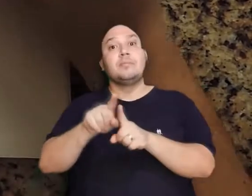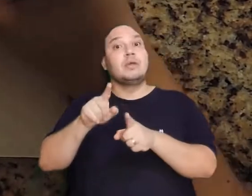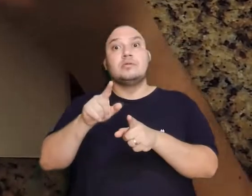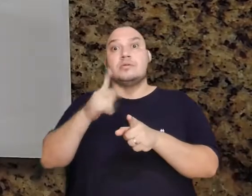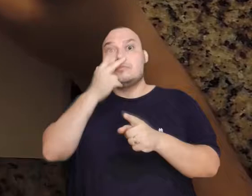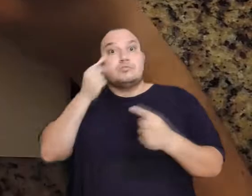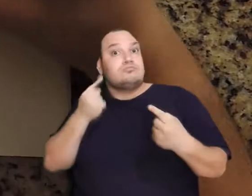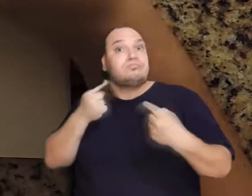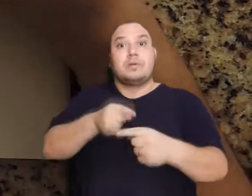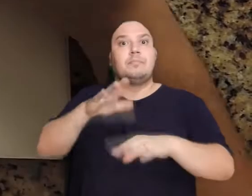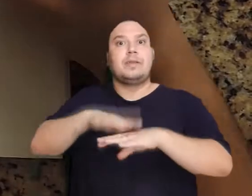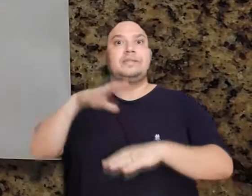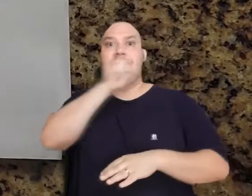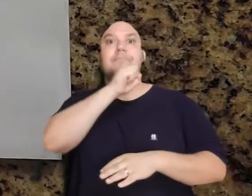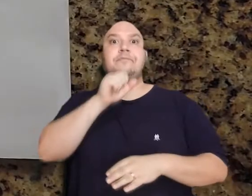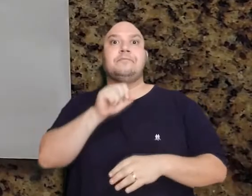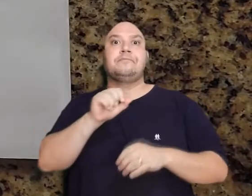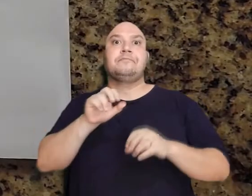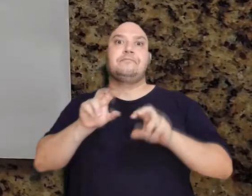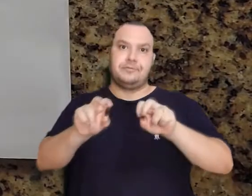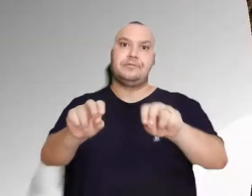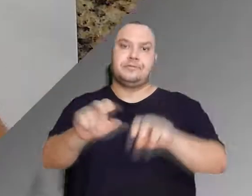ataque direto do vírus.